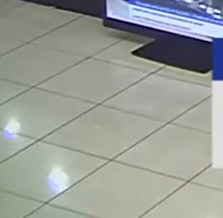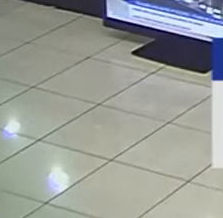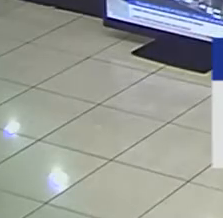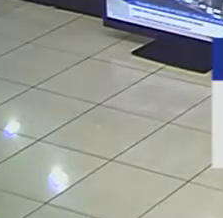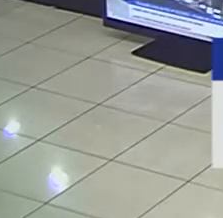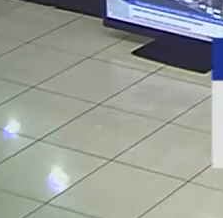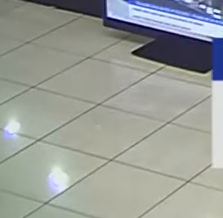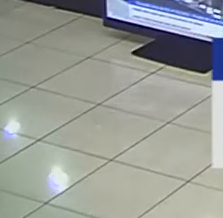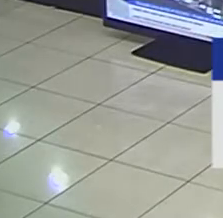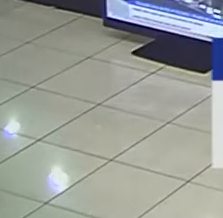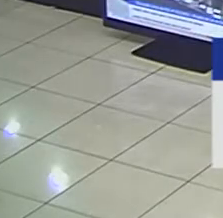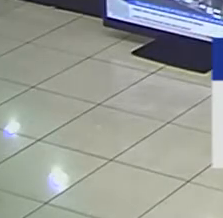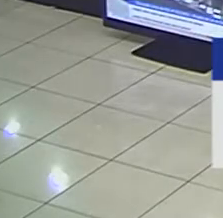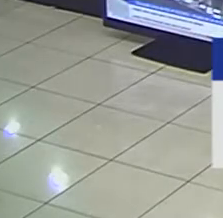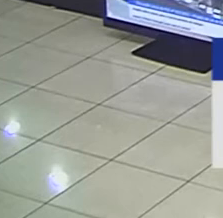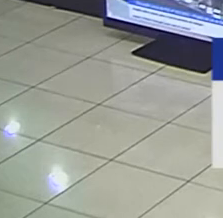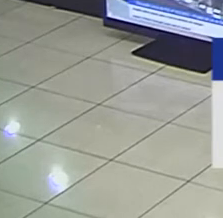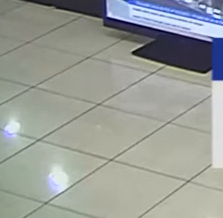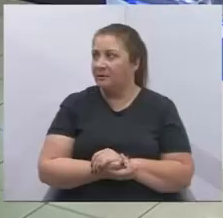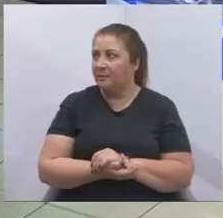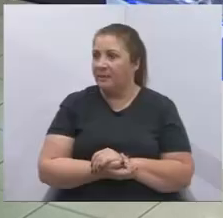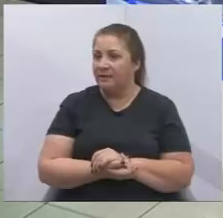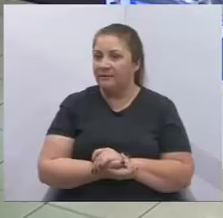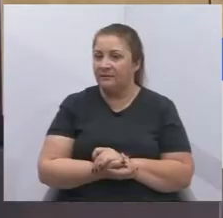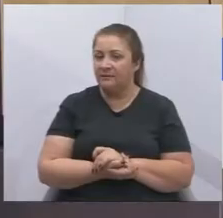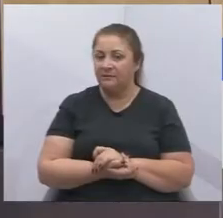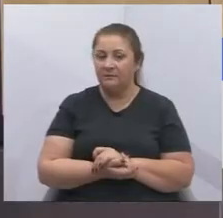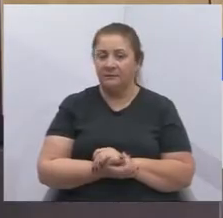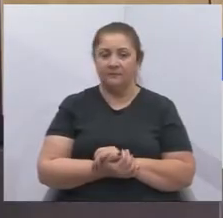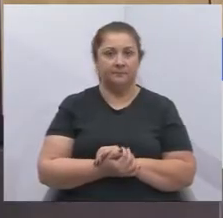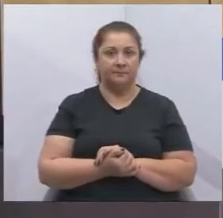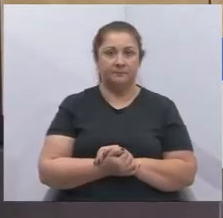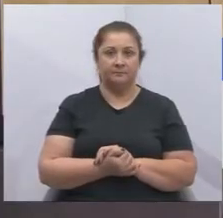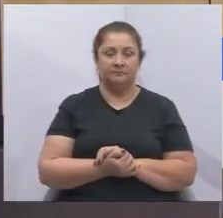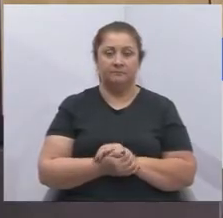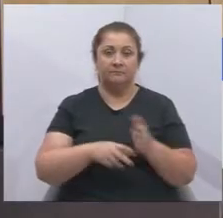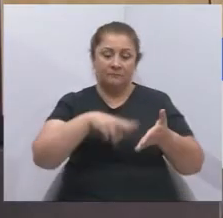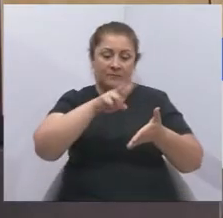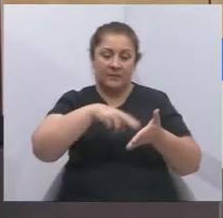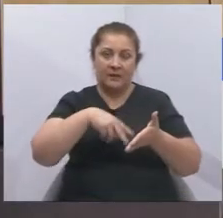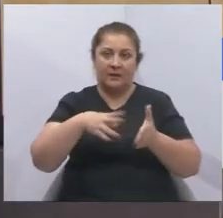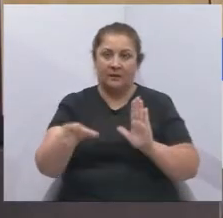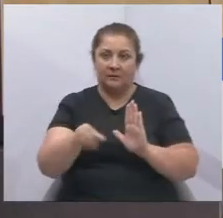Peço ao primeiro secretário que faça a leitura da CIT das emendas.